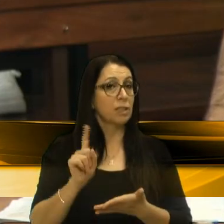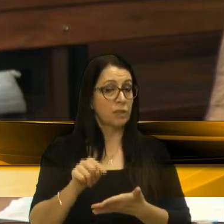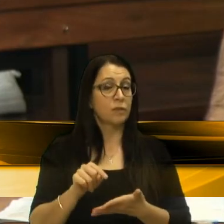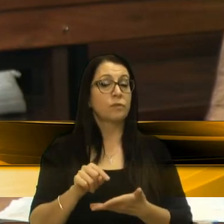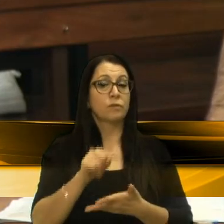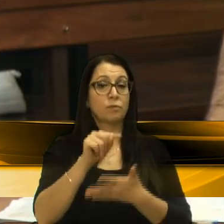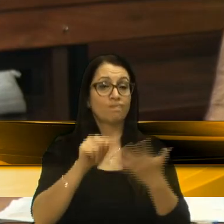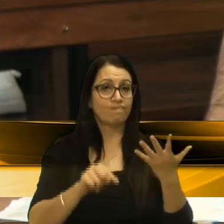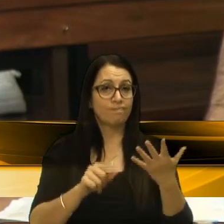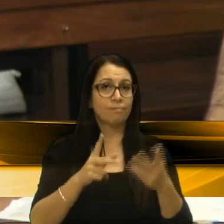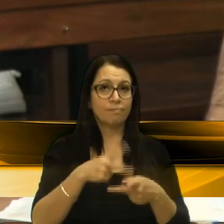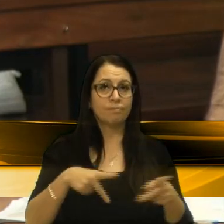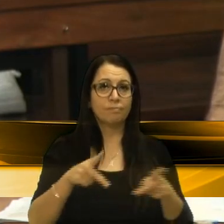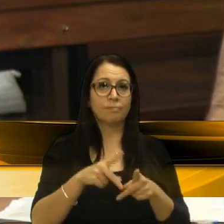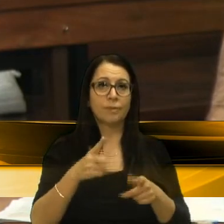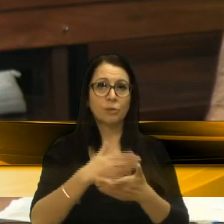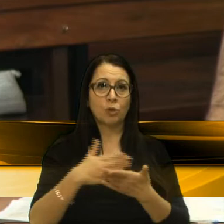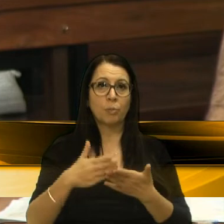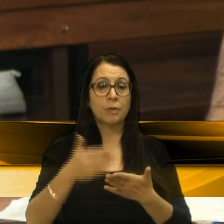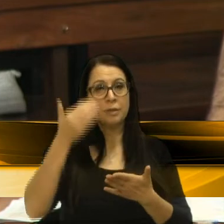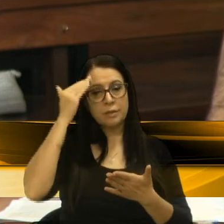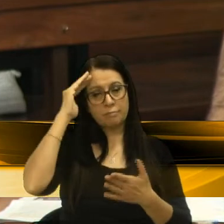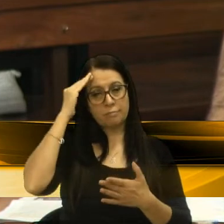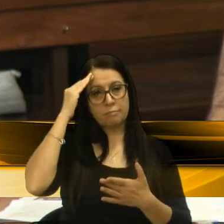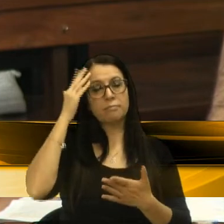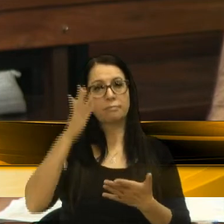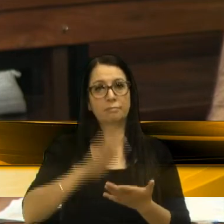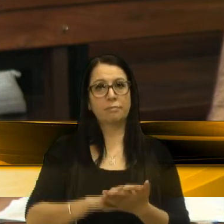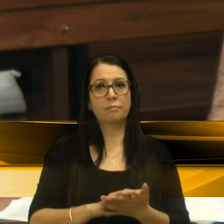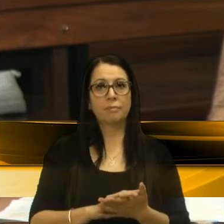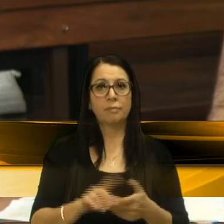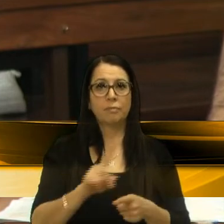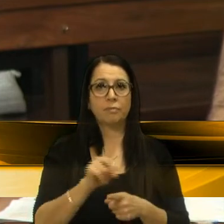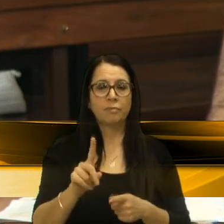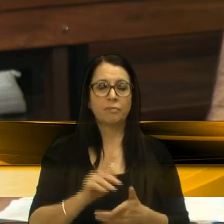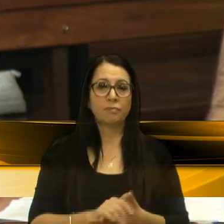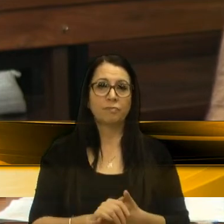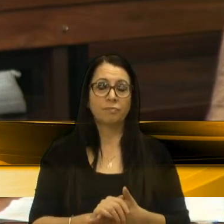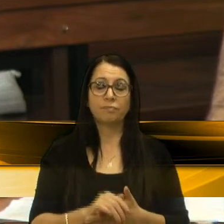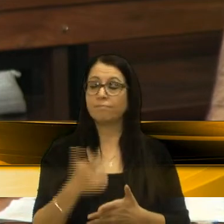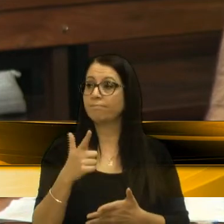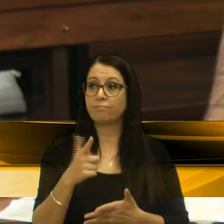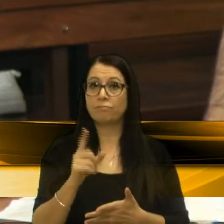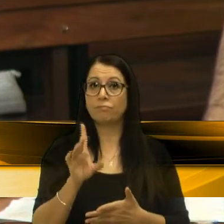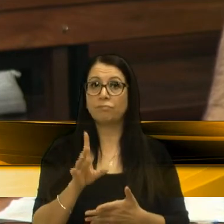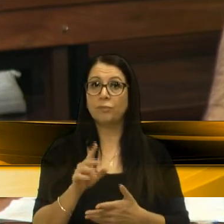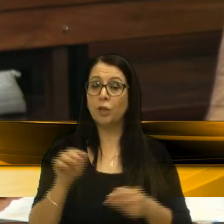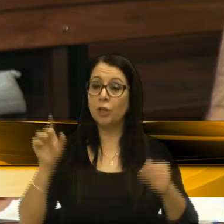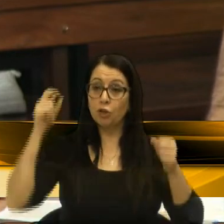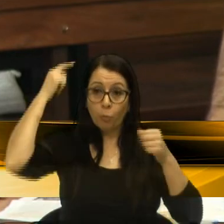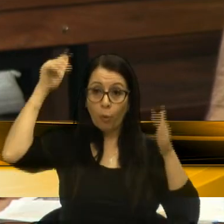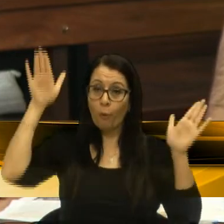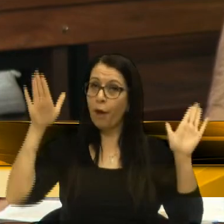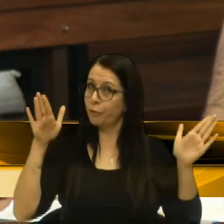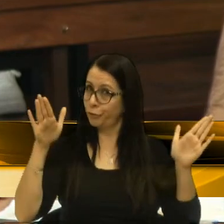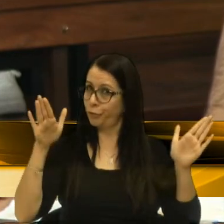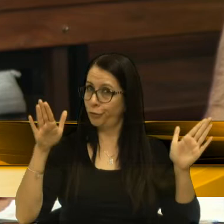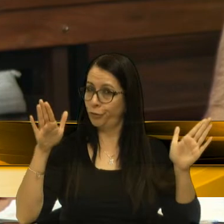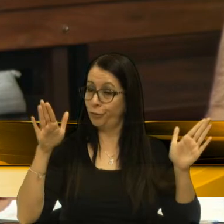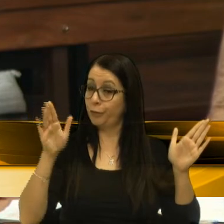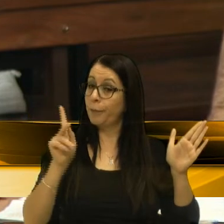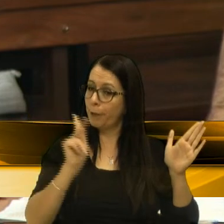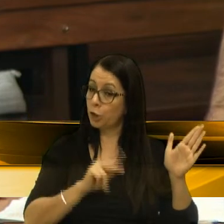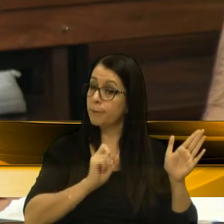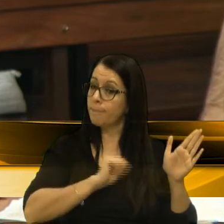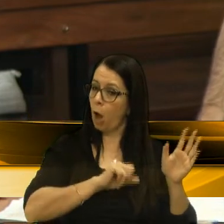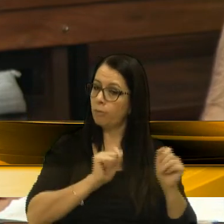questões que eu acho que a população tem que começar a entender, né? Que não tem só anjinho nesse negócio aí, tem muito diabinho, né, nesse negócio